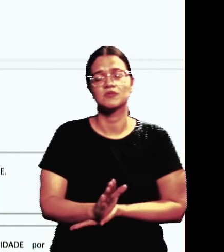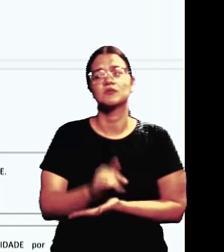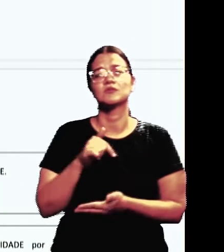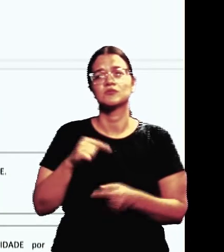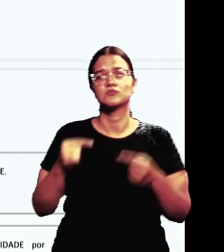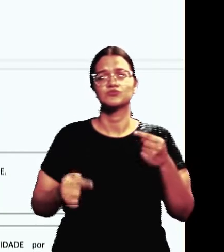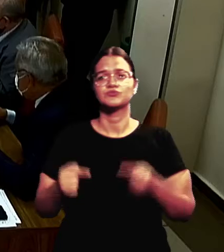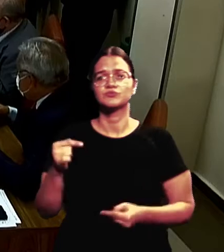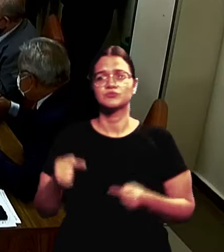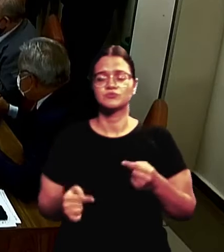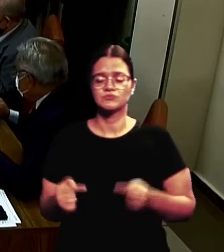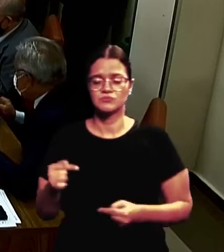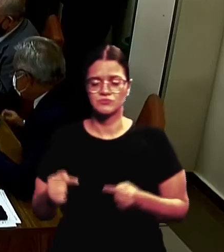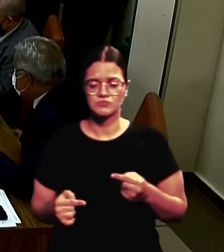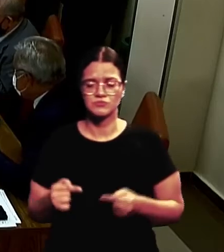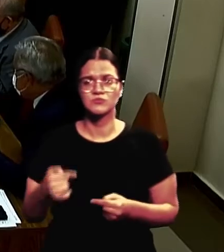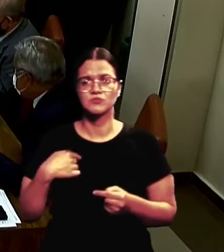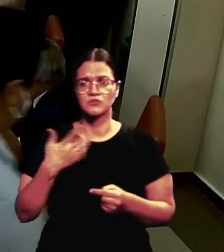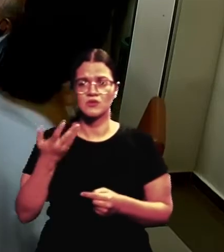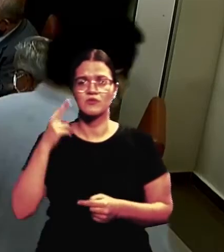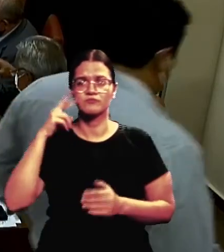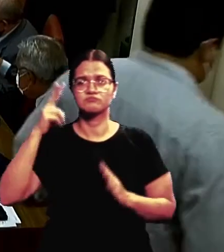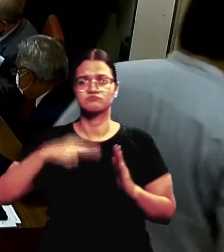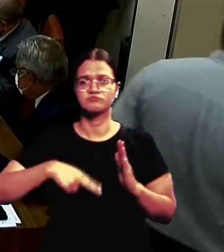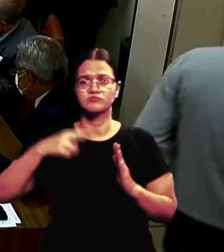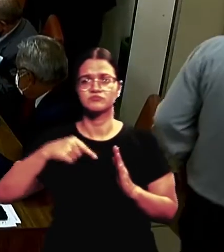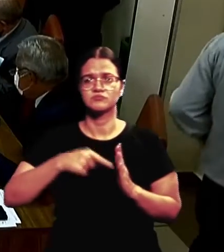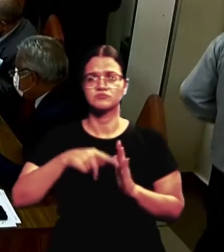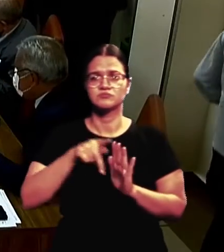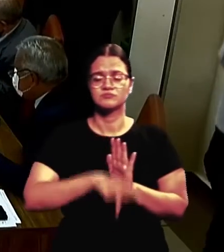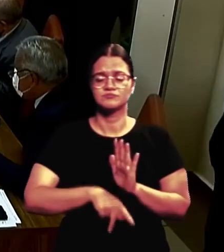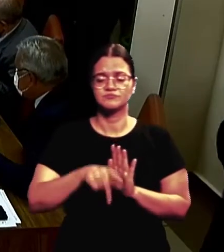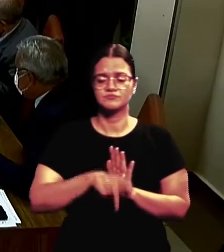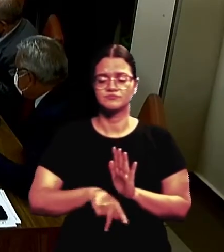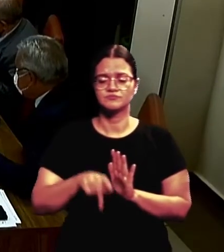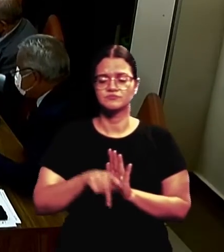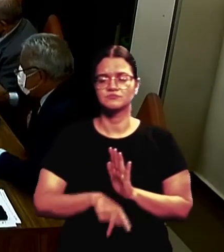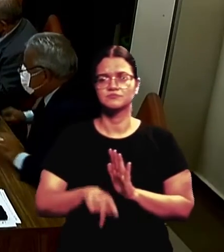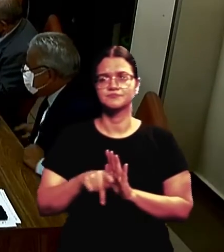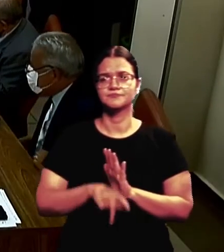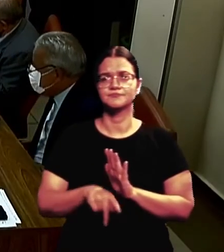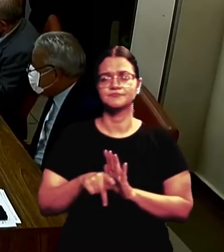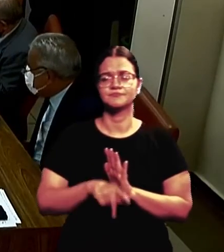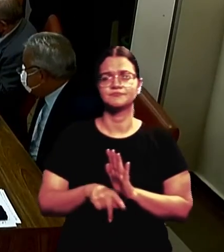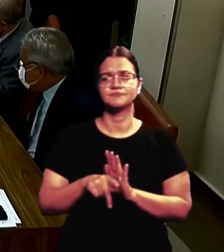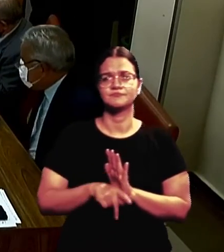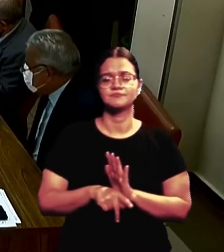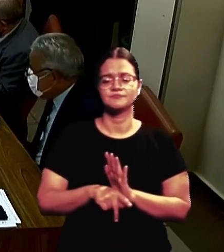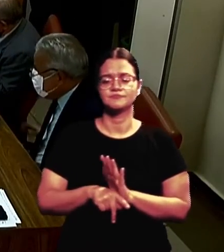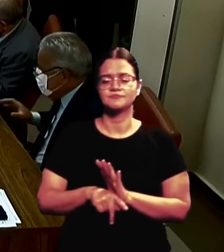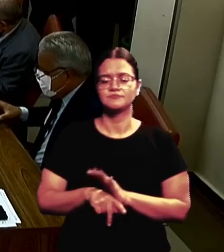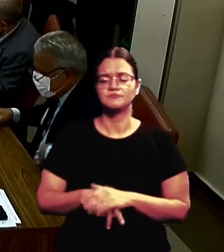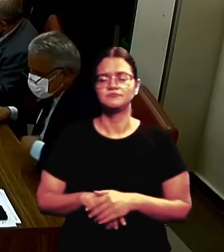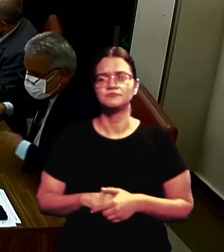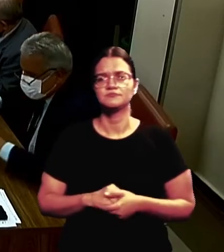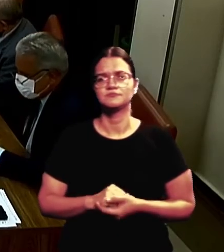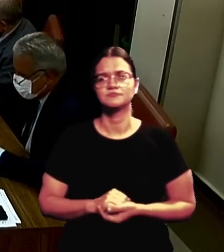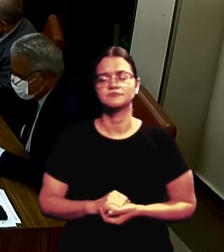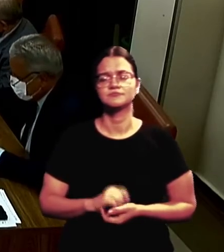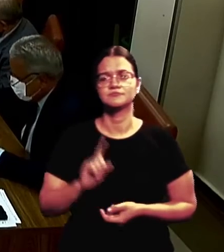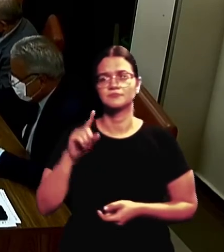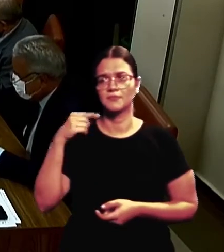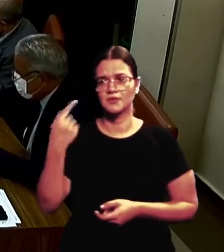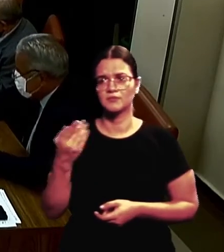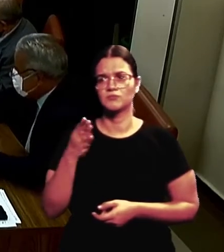em discussão. Presidente, quero vista do projeto. Vistas do projeto, depois eu passo a palavra para o vereador